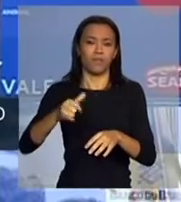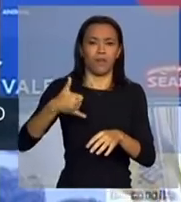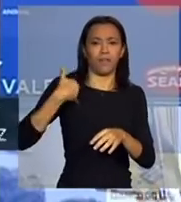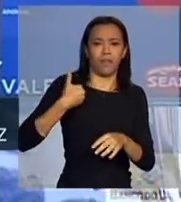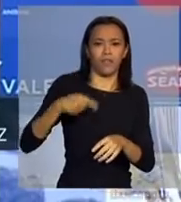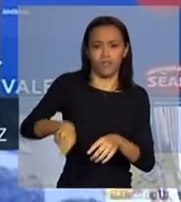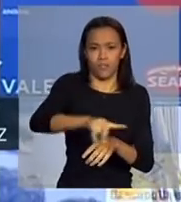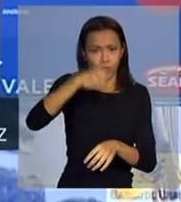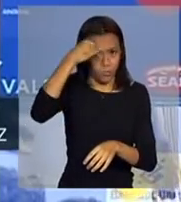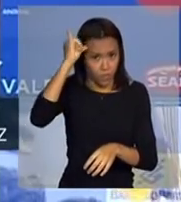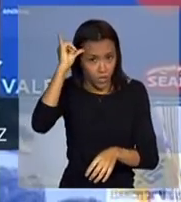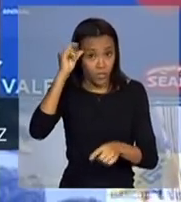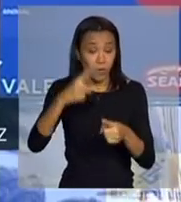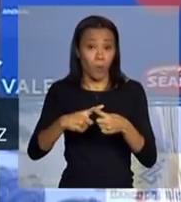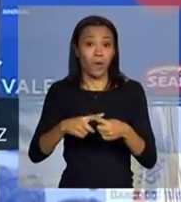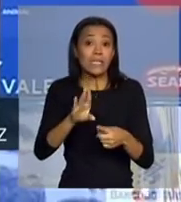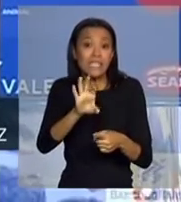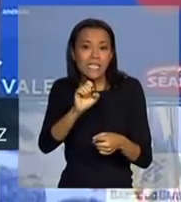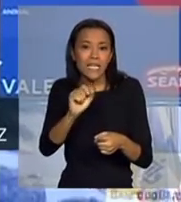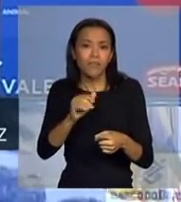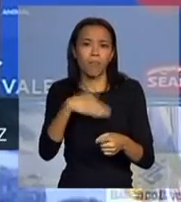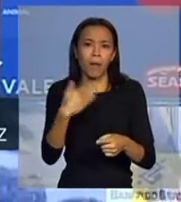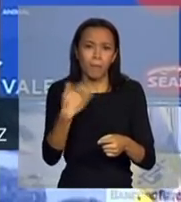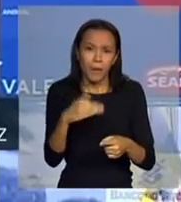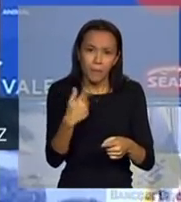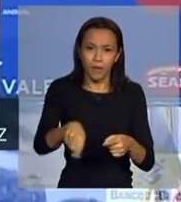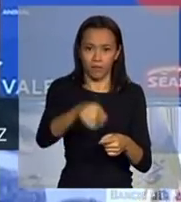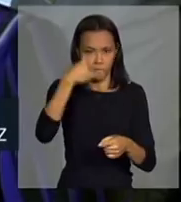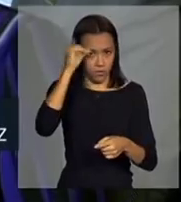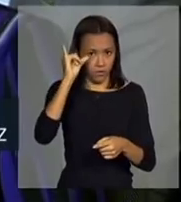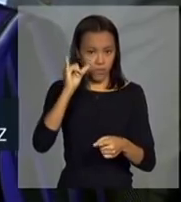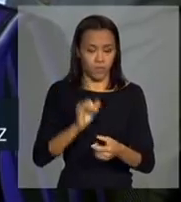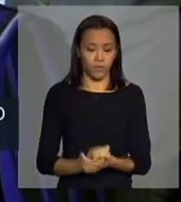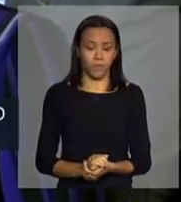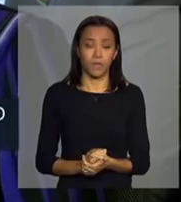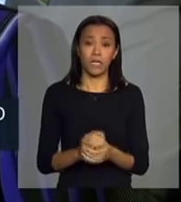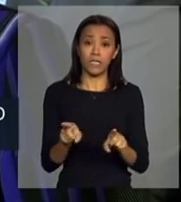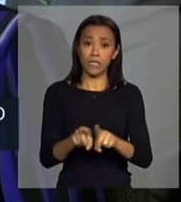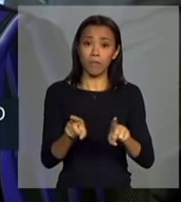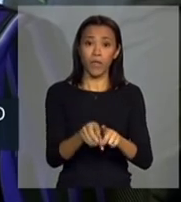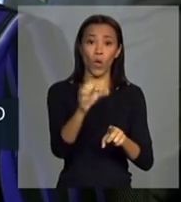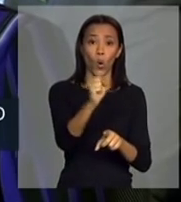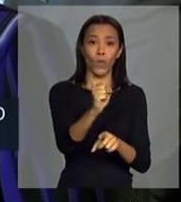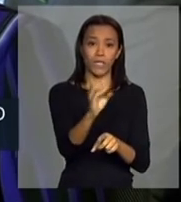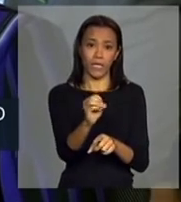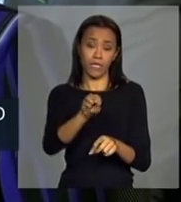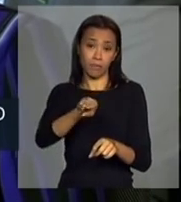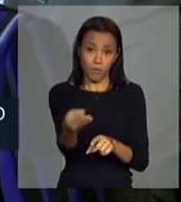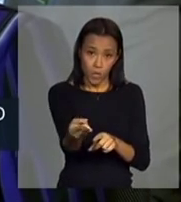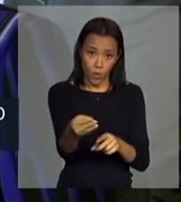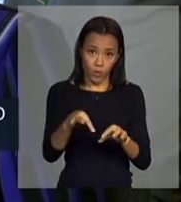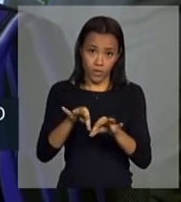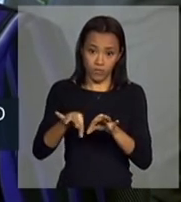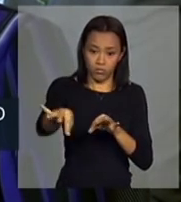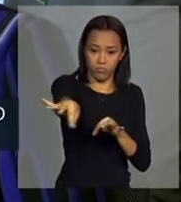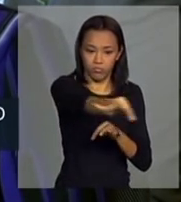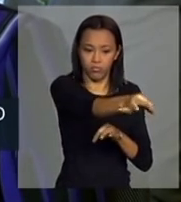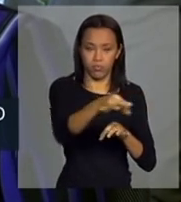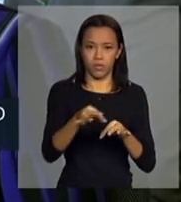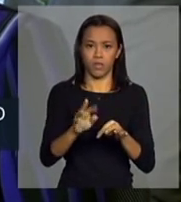de abate, avançando, assim, em todos os indicadores de produtividade. E os 80 milhões de hectares de pastos